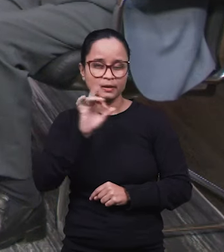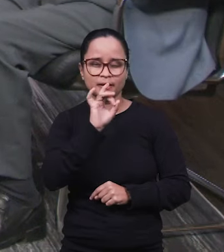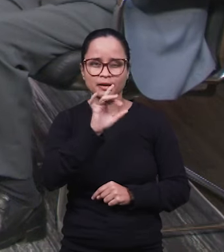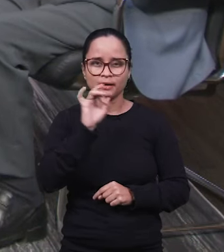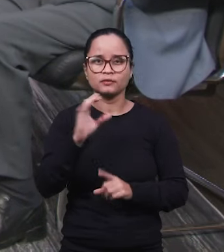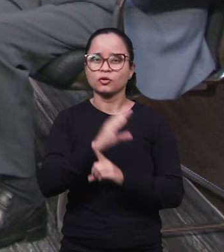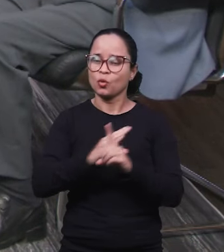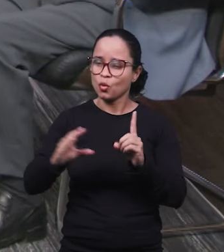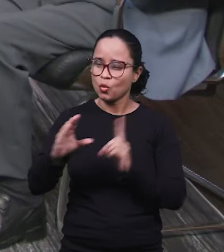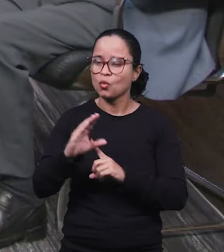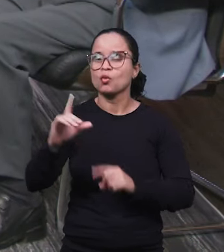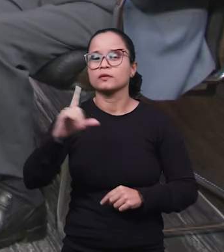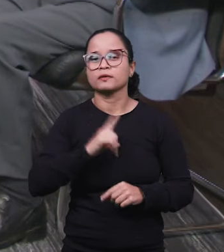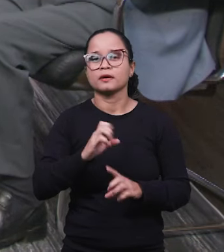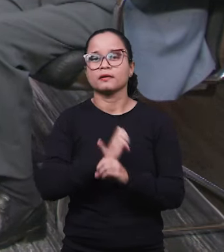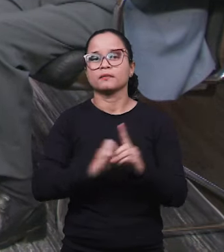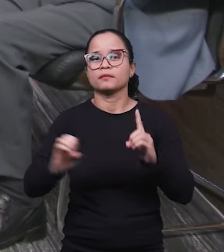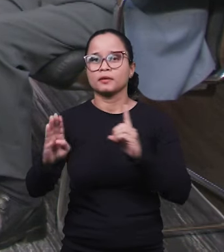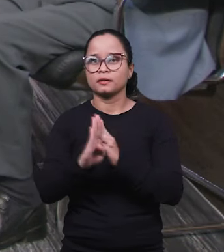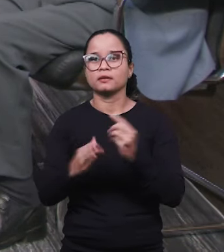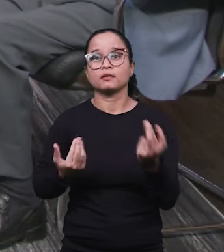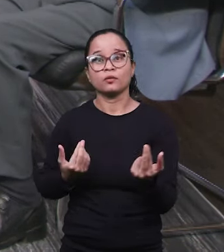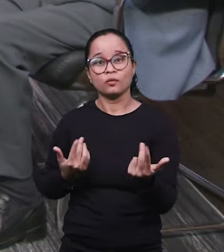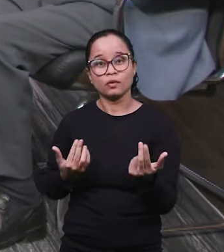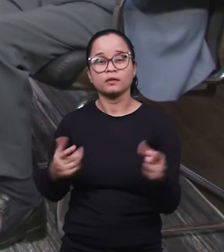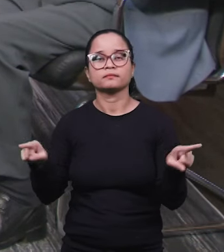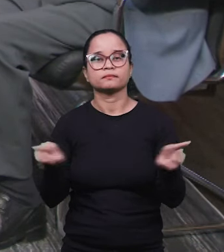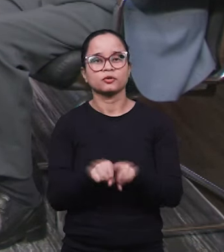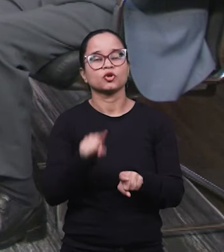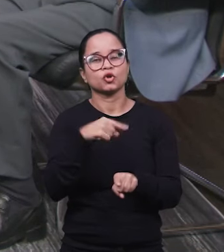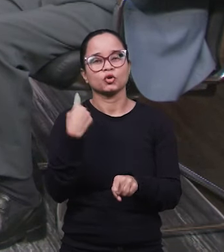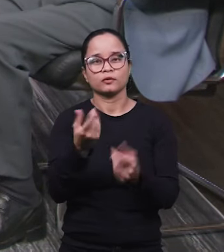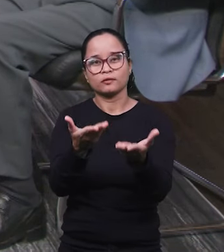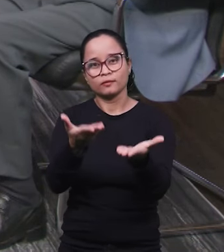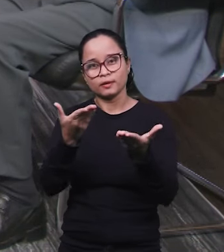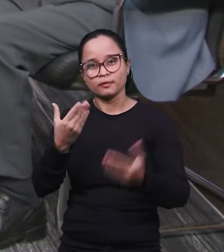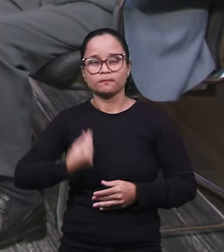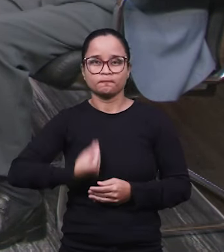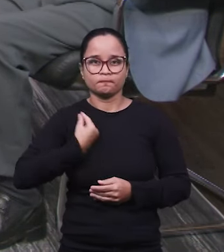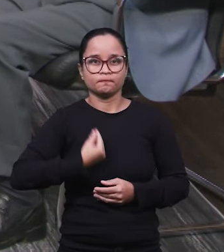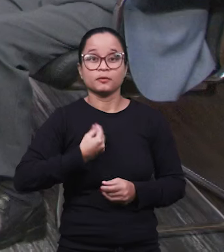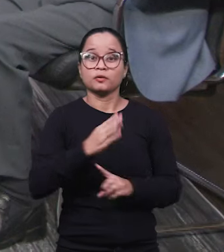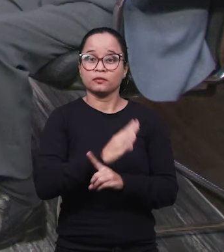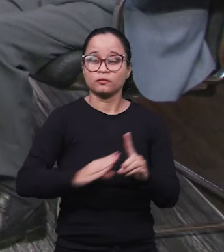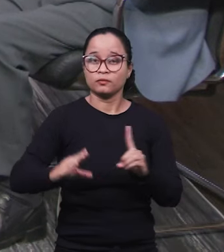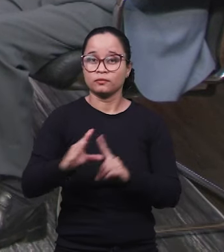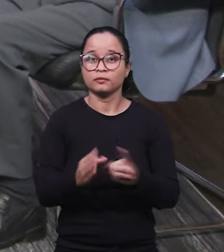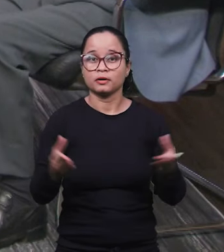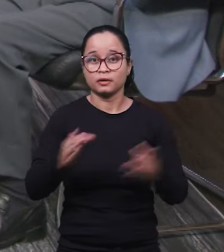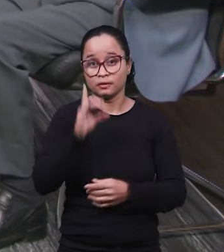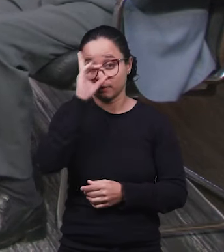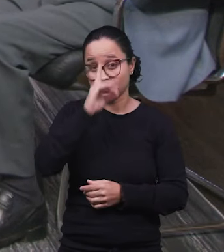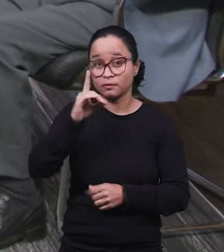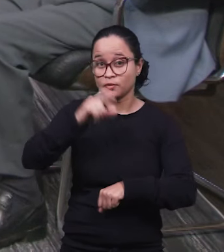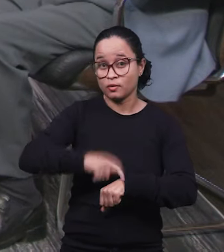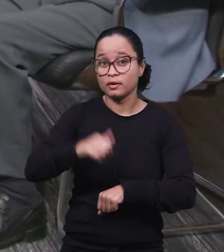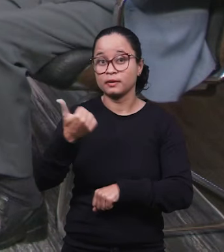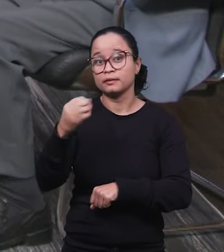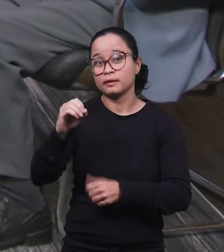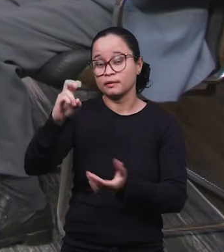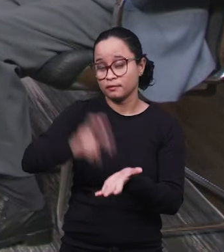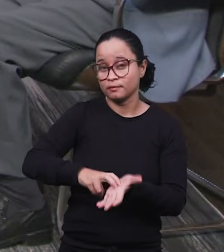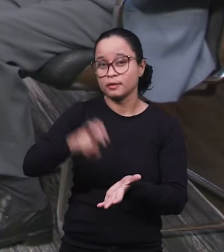nossas igrejas, nós temos ali a mesma Escola Bíblica Dominical, e nós te convidamos para comparecer nos nossos cultos aos domingos, 10 horas